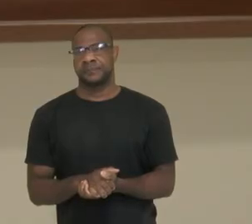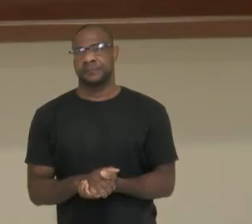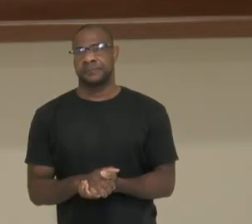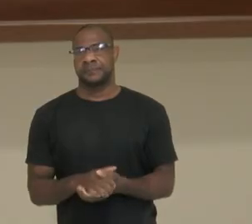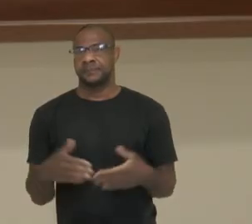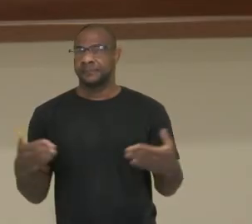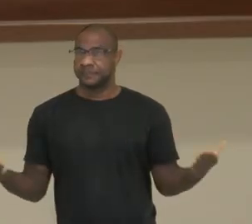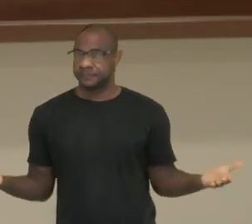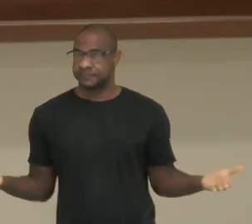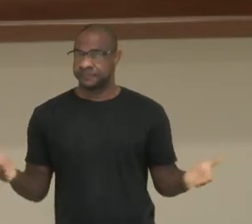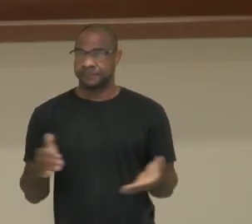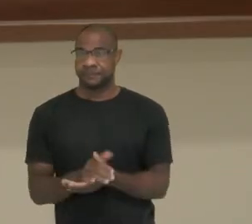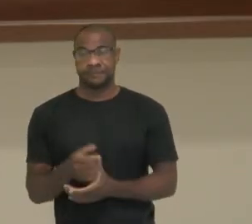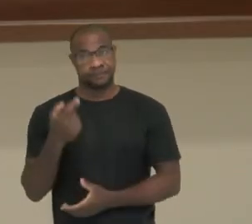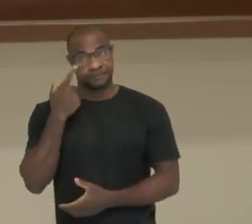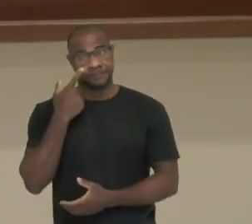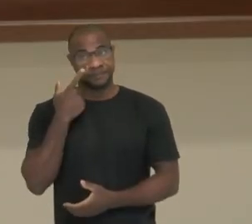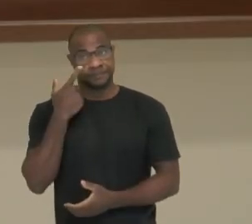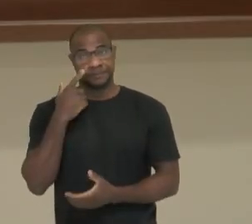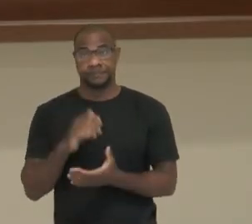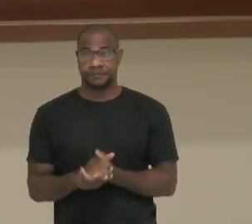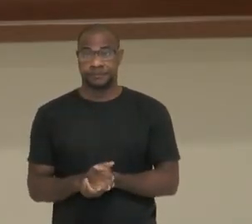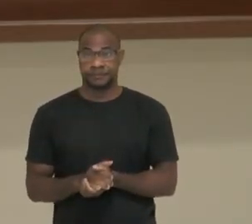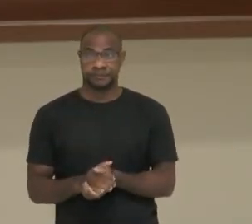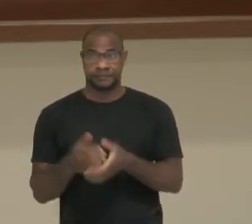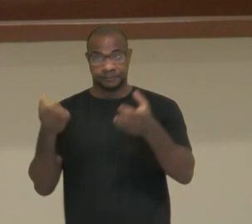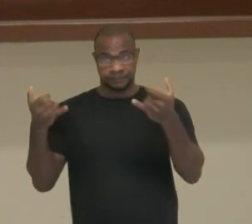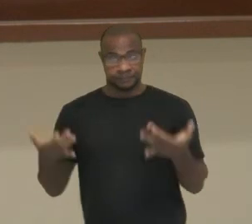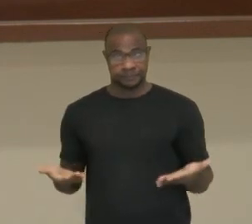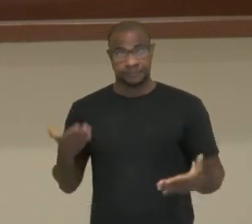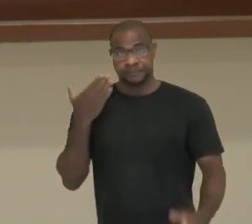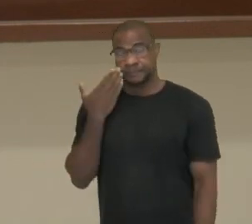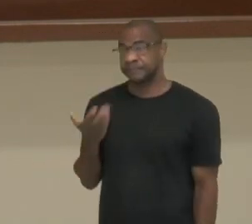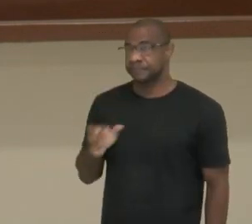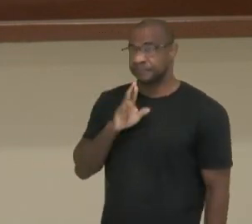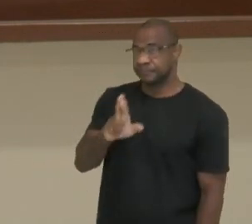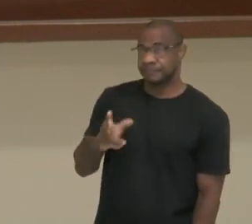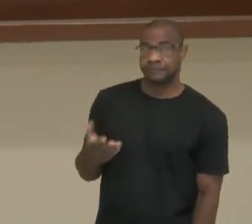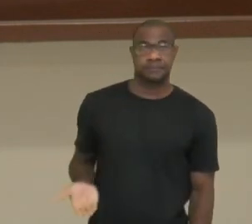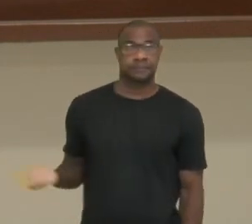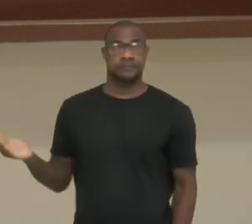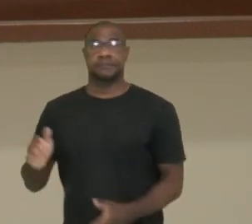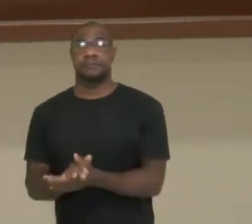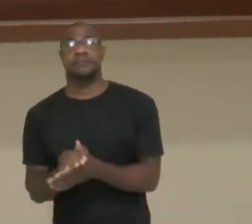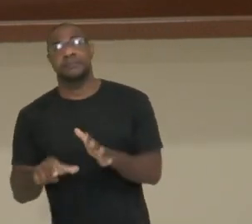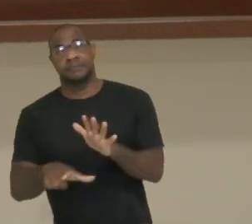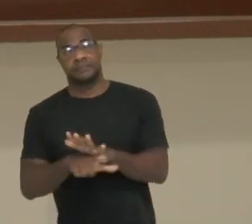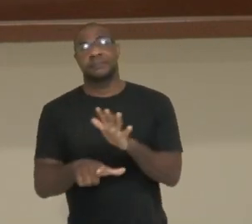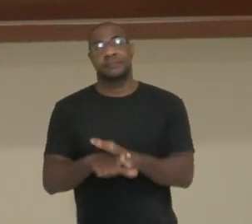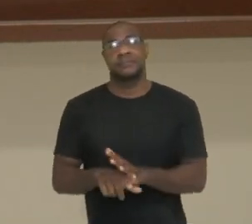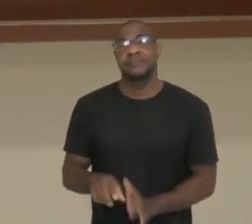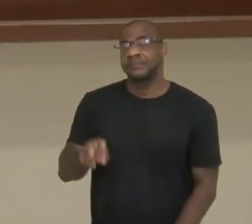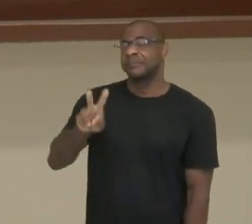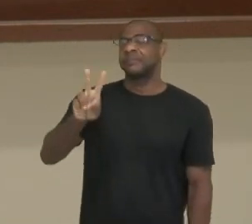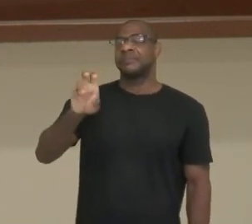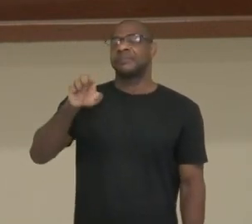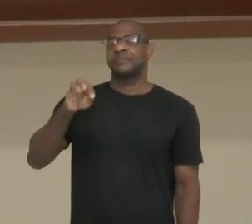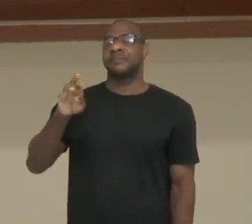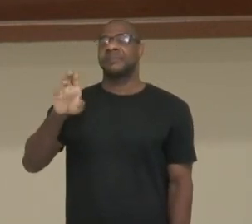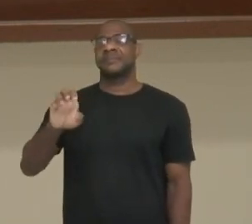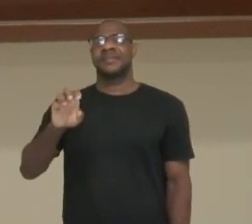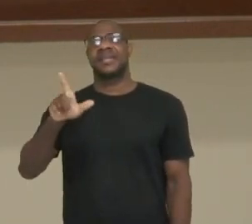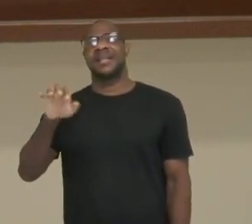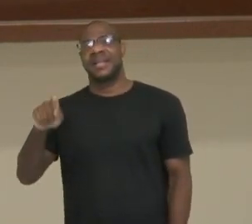E aí, pessoal, vamos lá? Vamos ver essa questão? Bom, a Lei do Ventre Livre de 1871 e a Lei